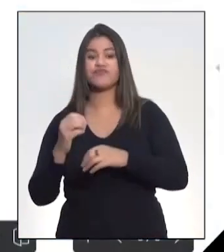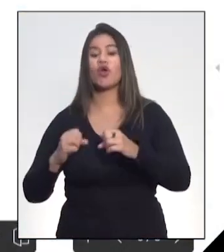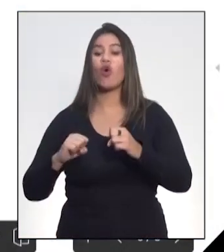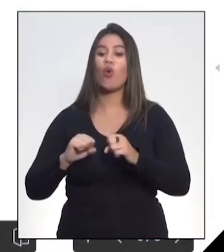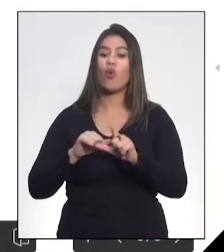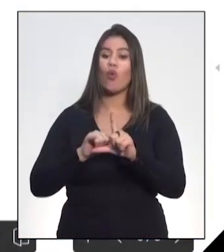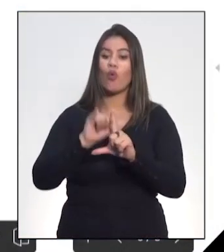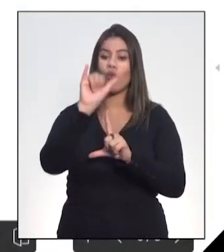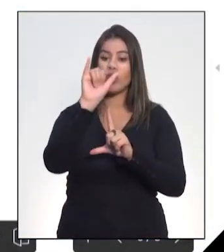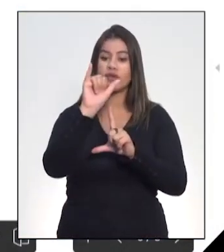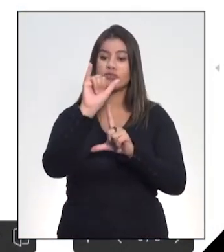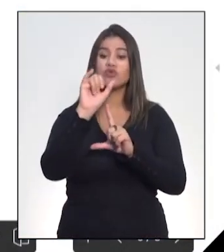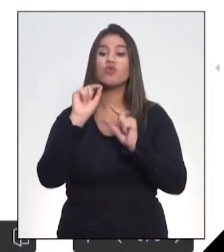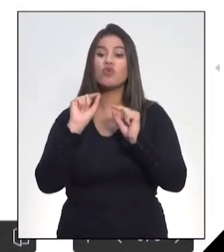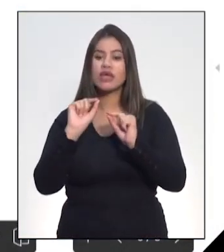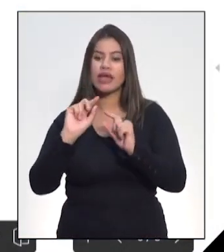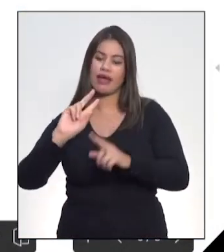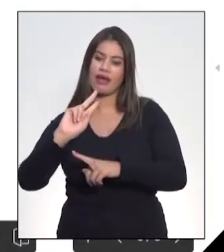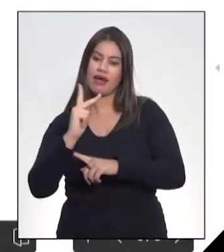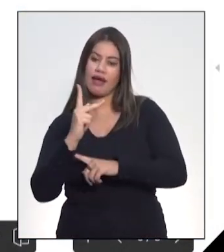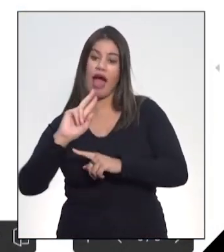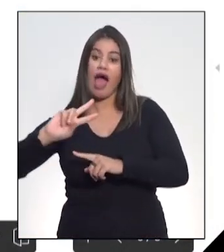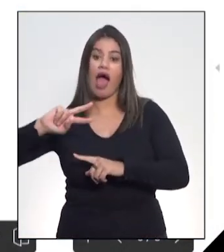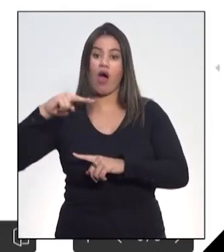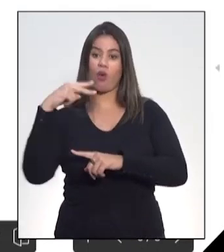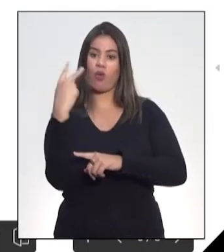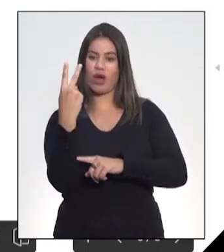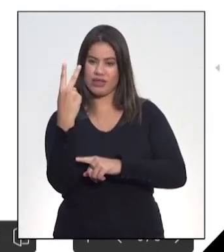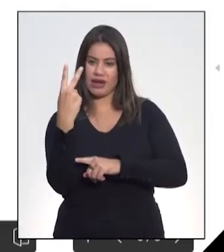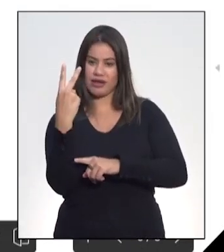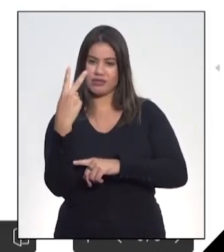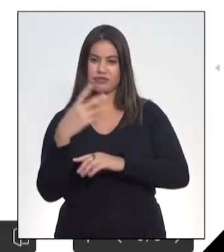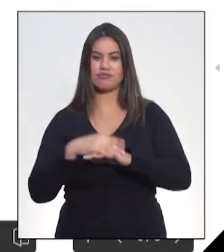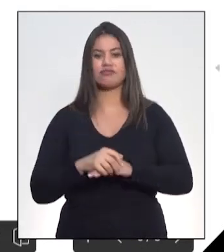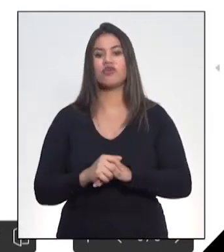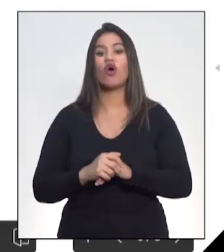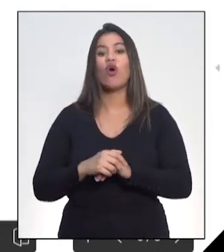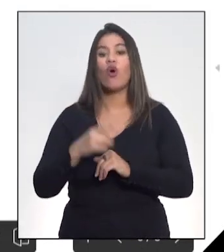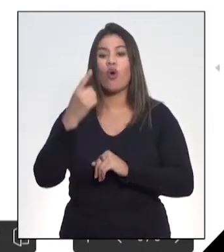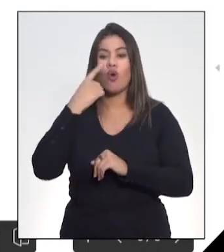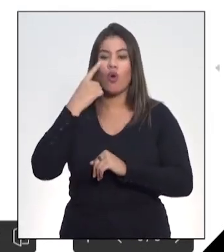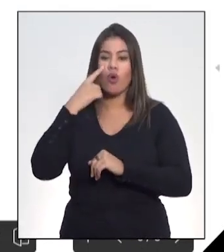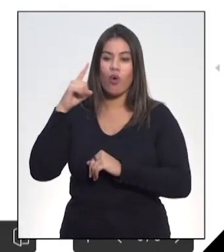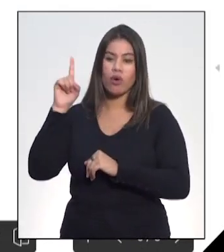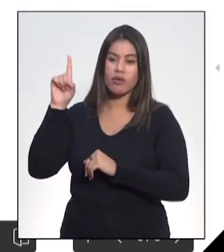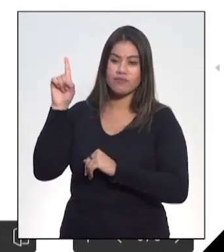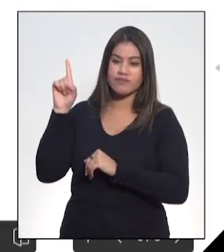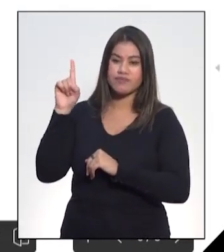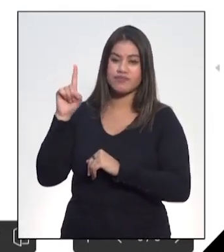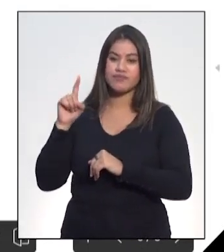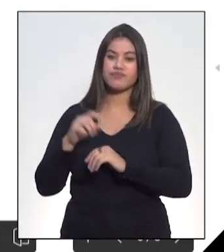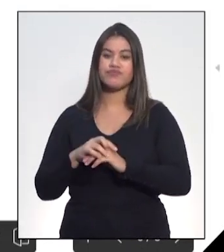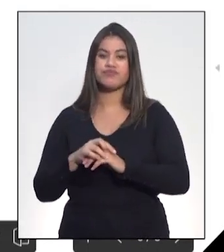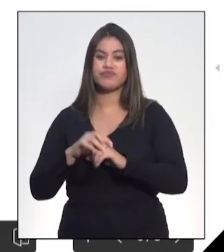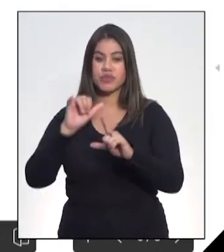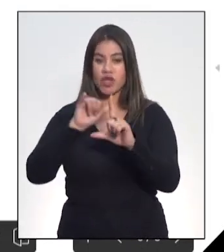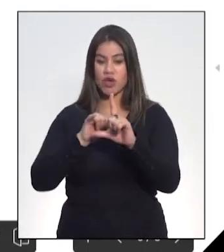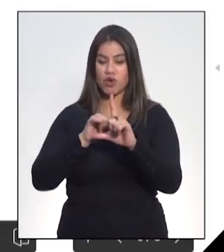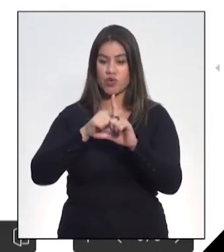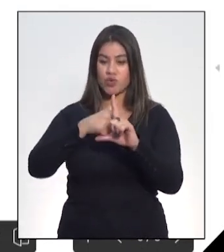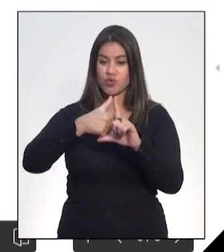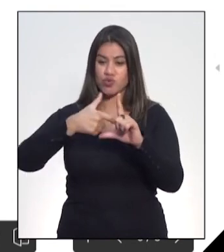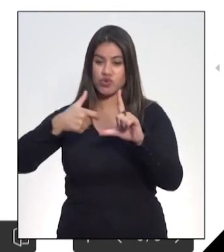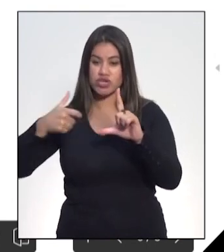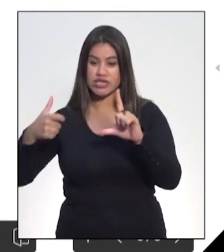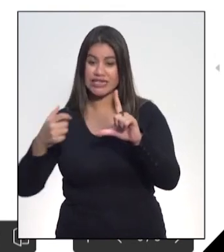Então, essa minha função vai cruzar o eixo X no 3 e o eixo Y no